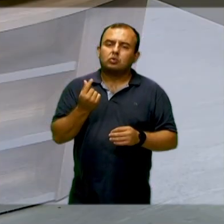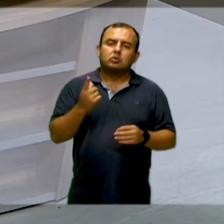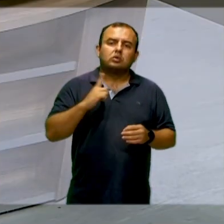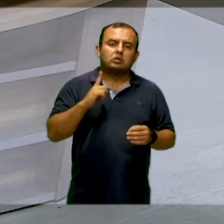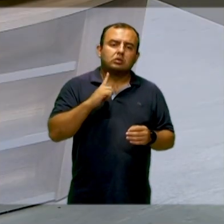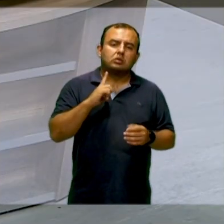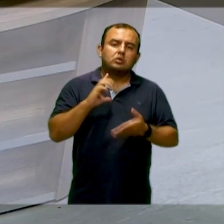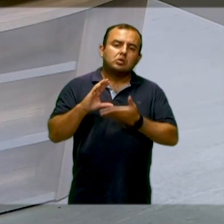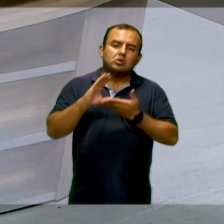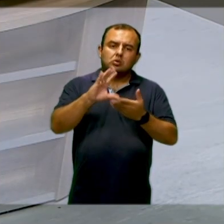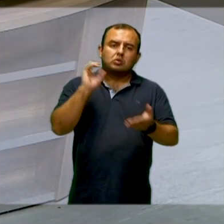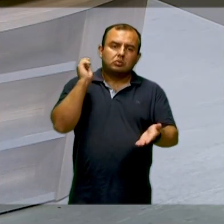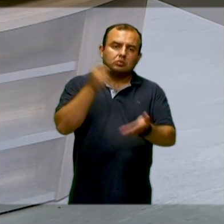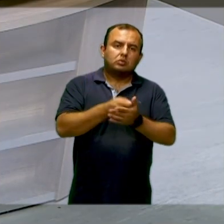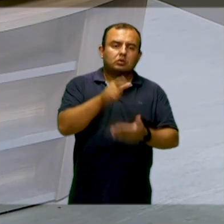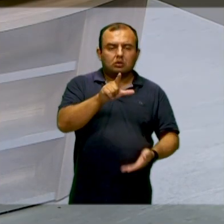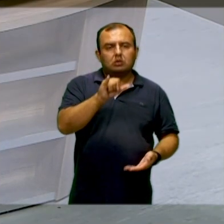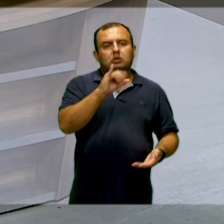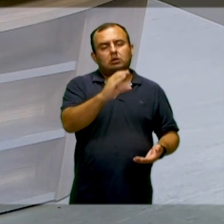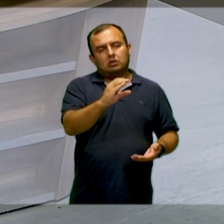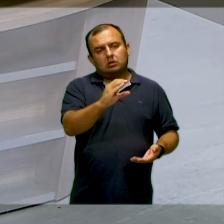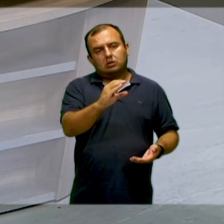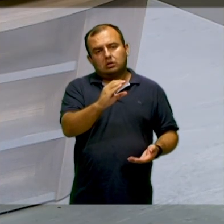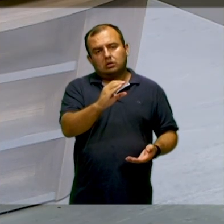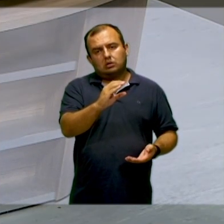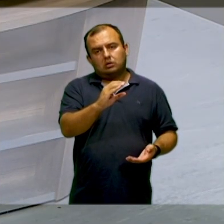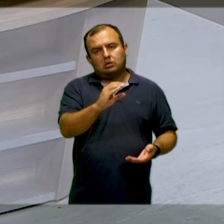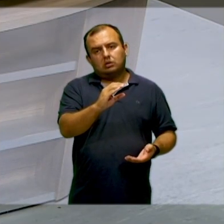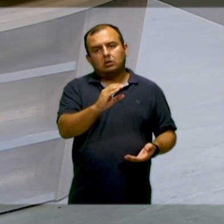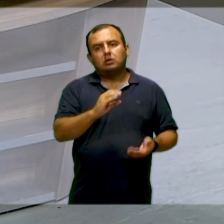têm para o LIC, né? Que é a renúncia de